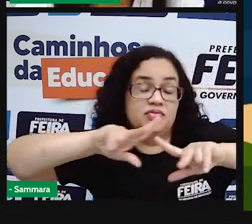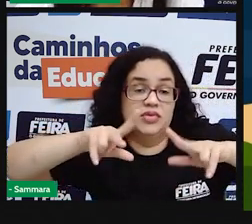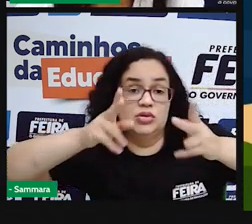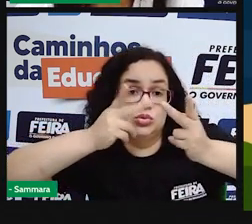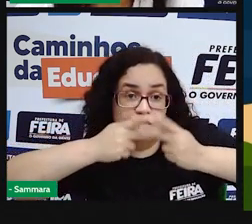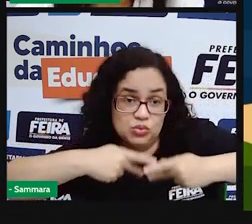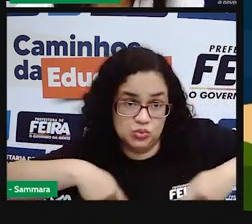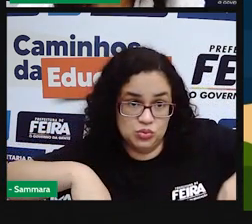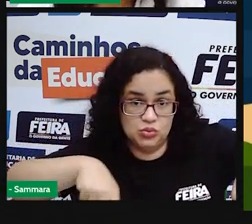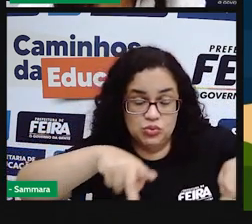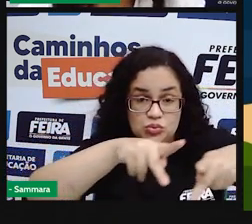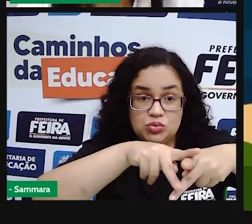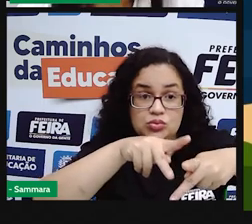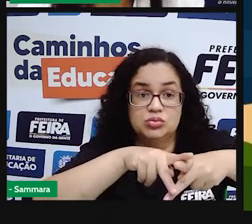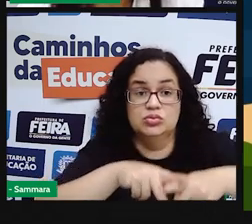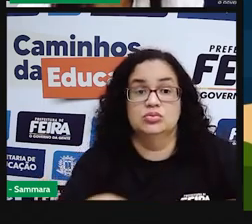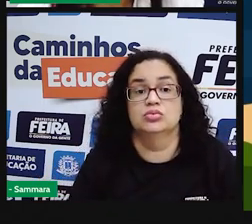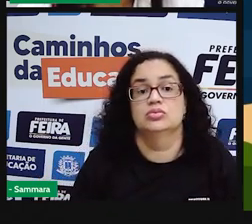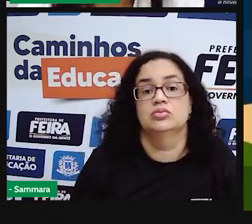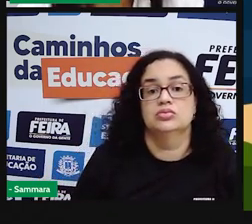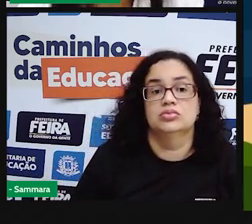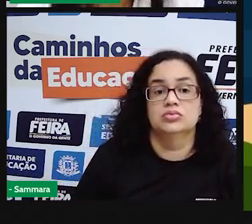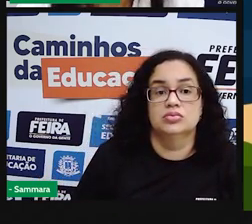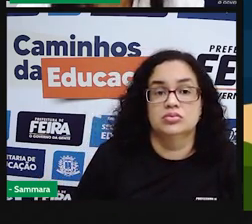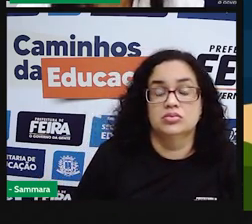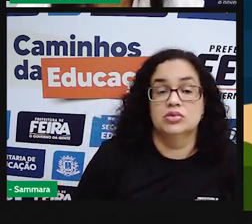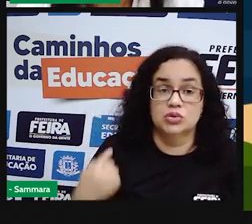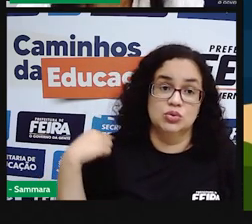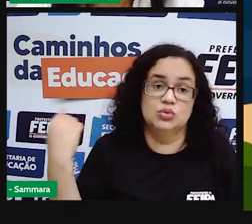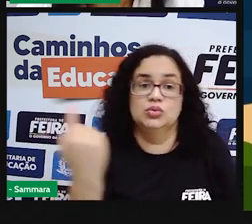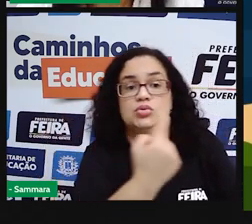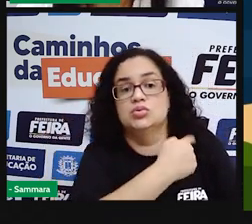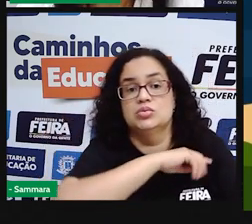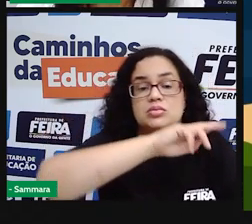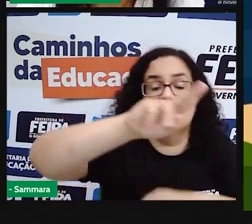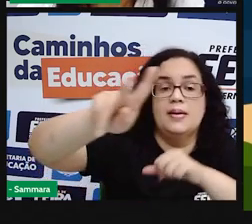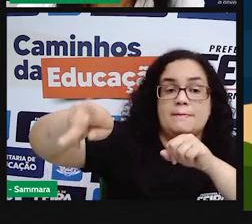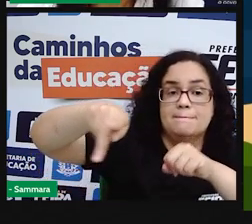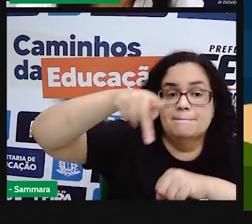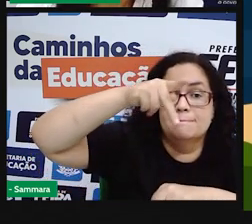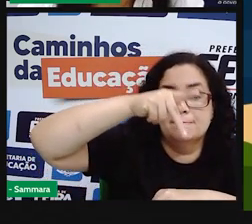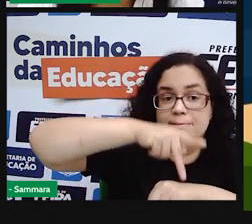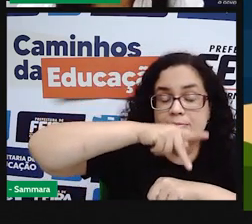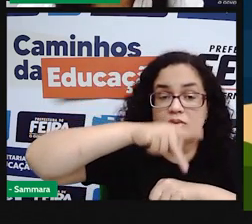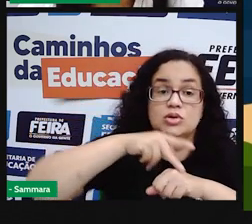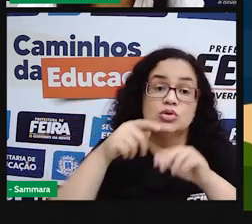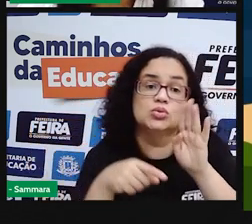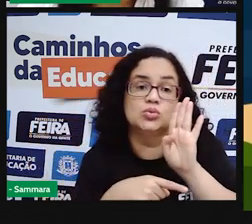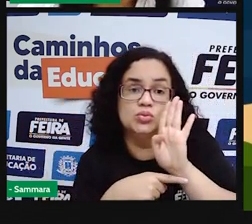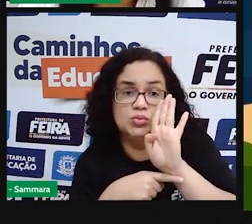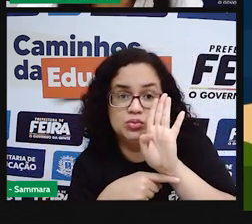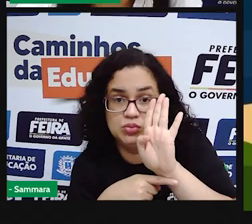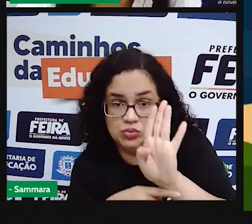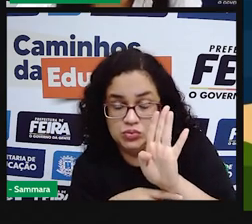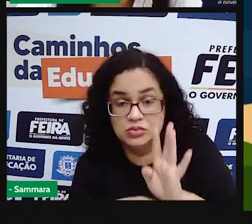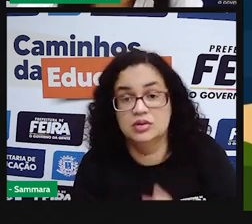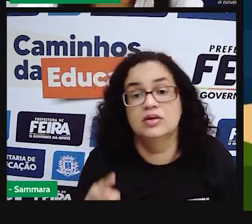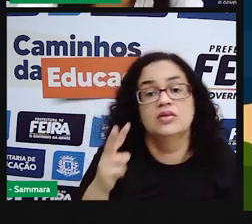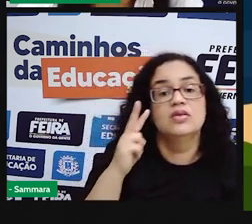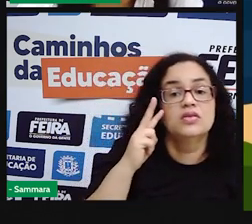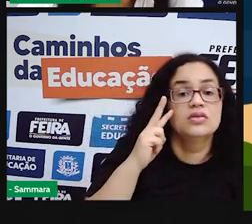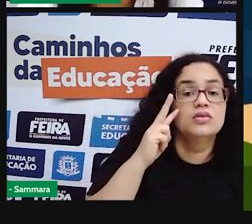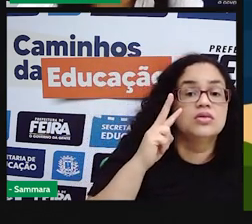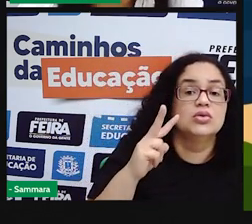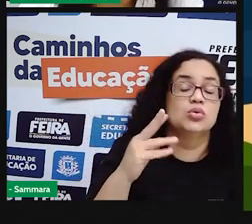que se fazem presente em nosso país. E que foram dando as suas contribuições para enriquecer a forma como